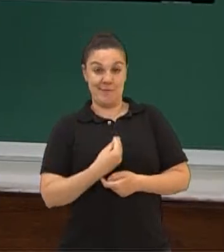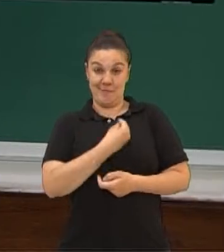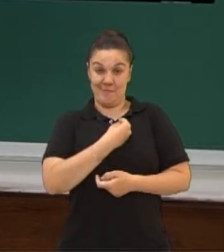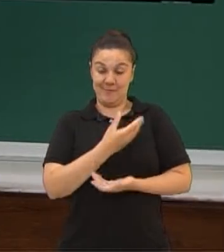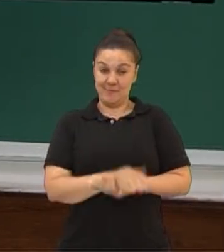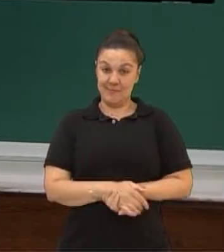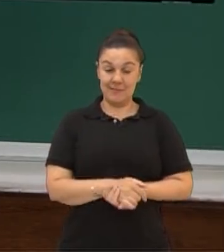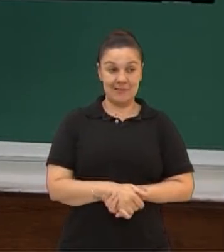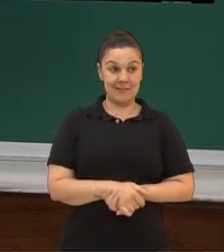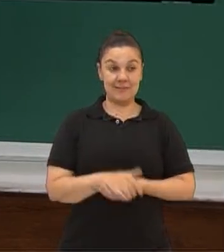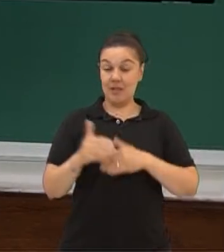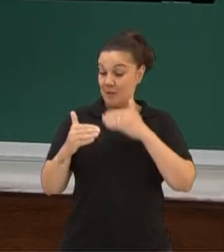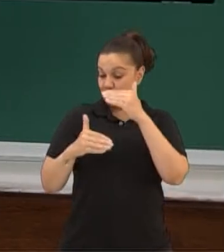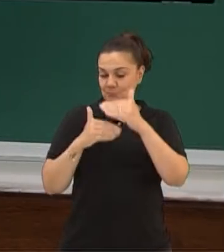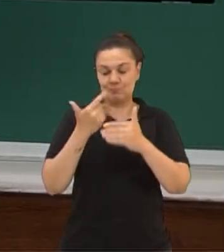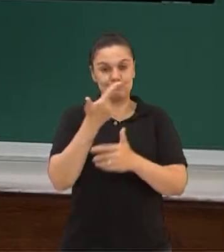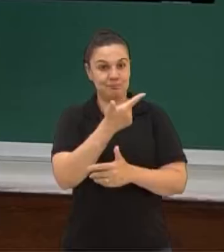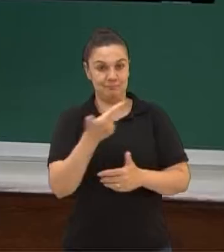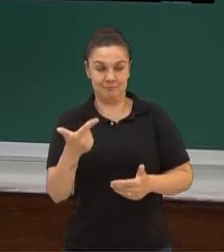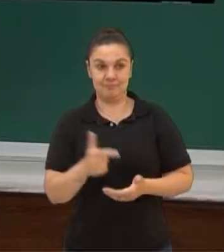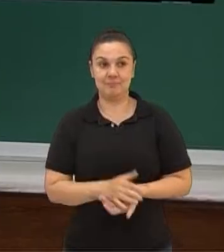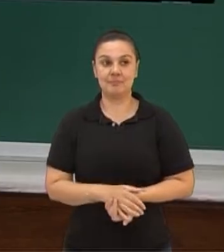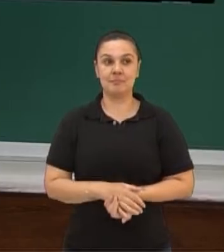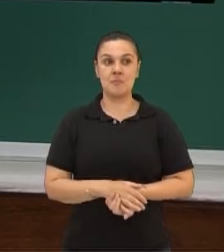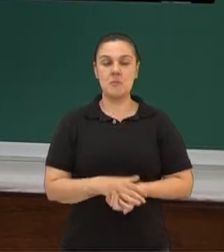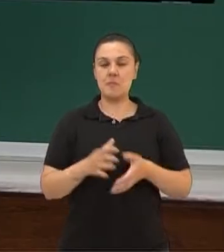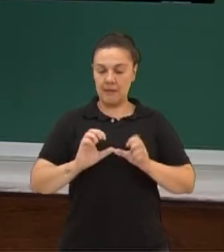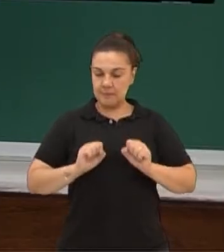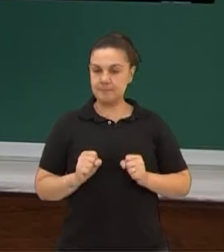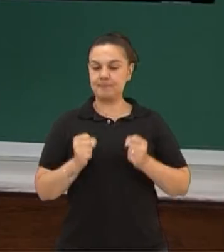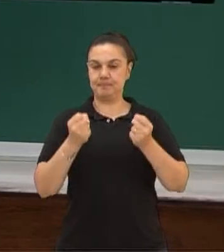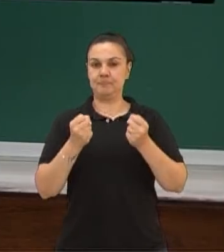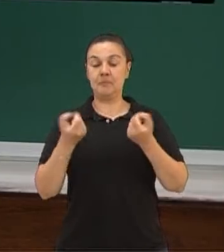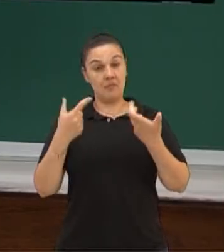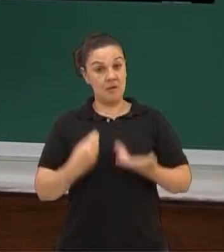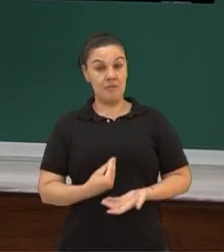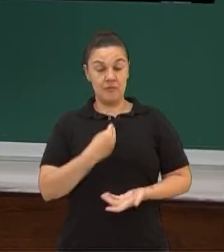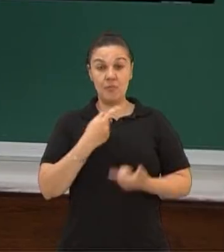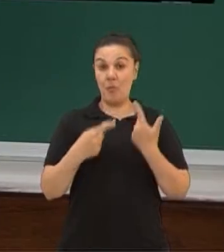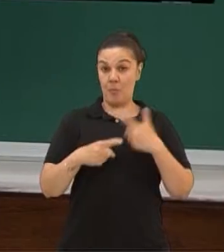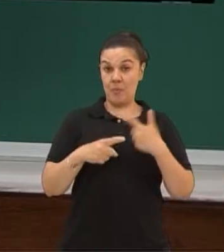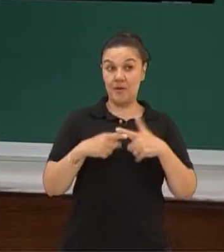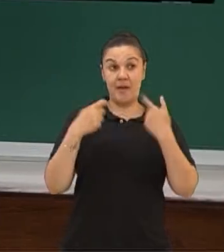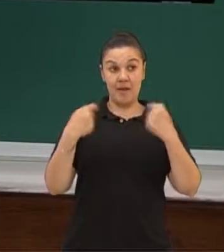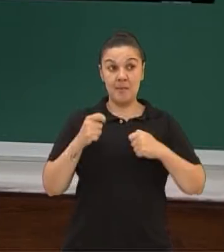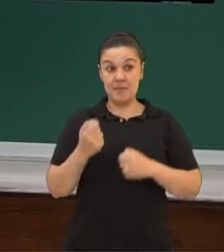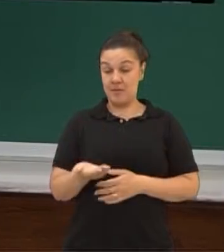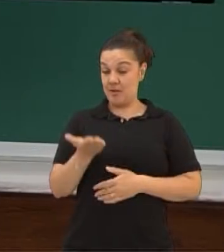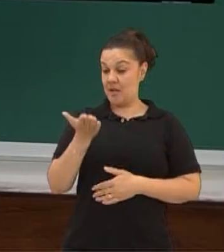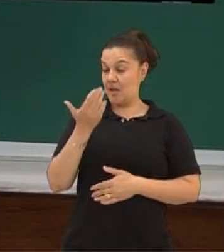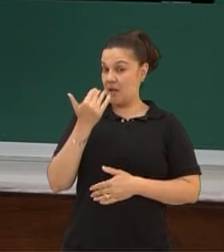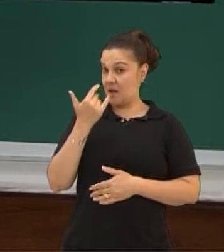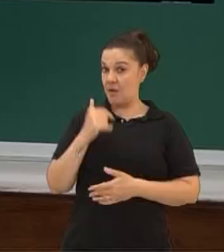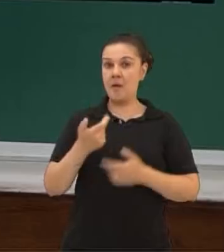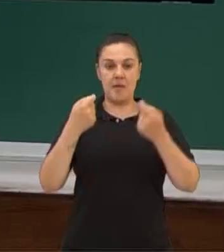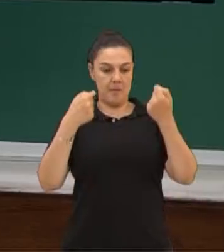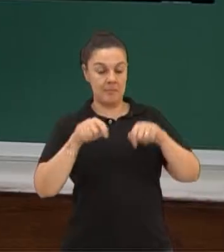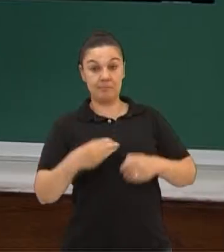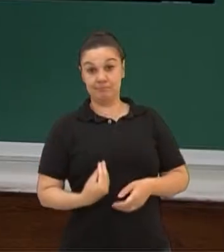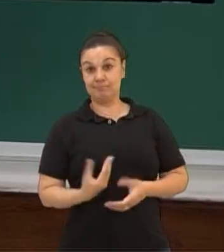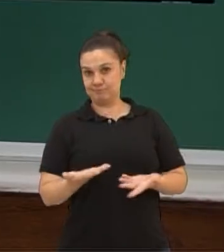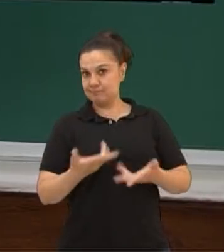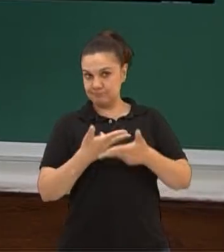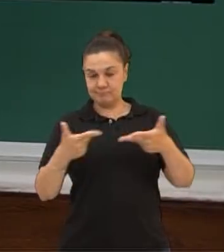se desenvolveria, ele não teria a capacidade de se manter vivo, porque ele precisava se alimentar, ele precisava